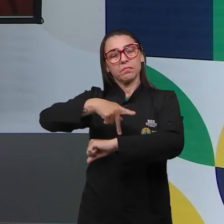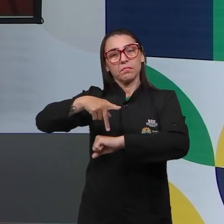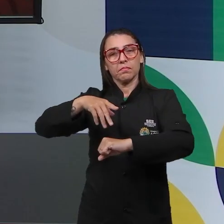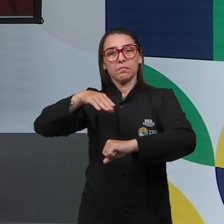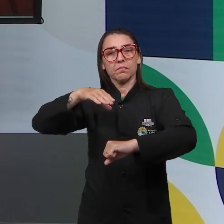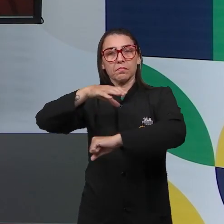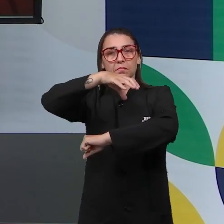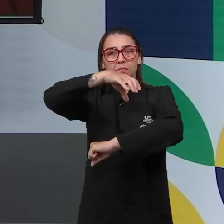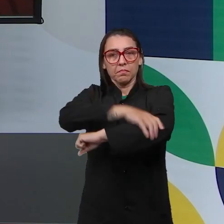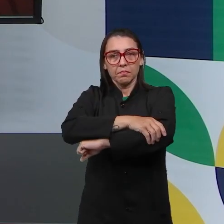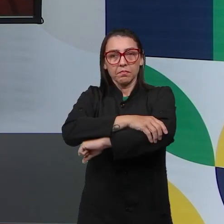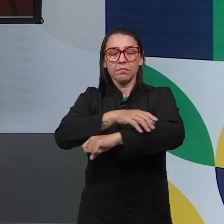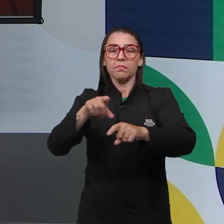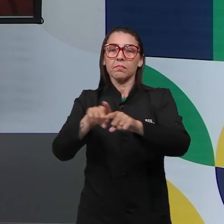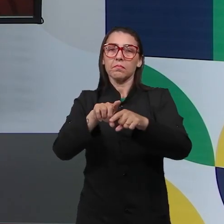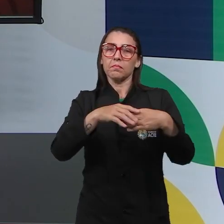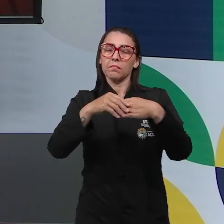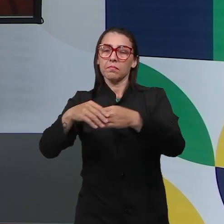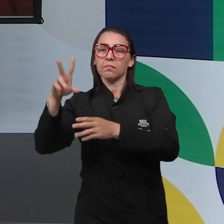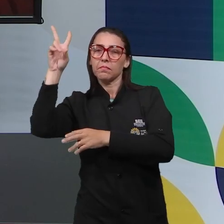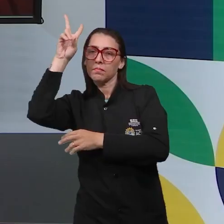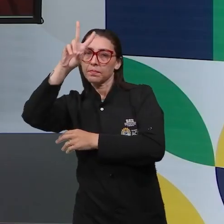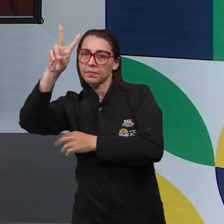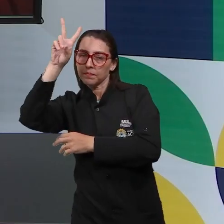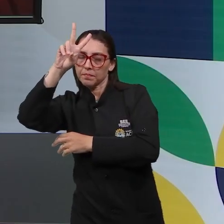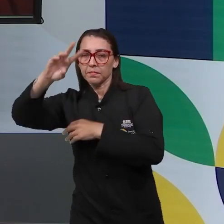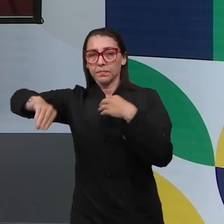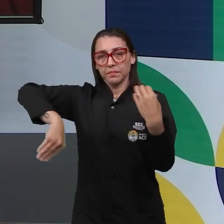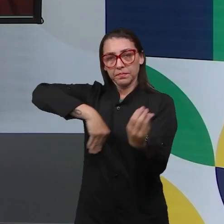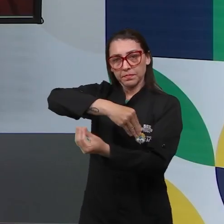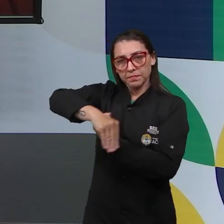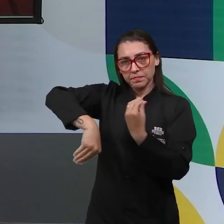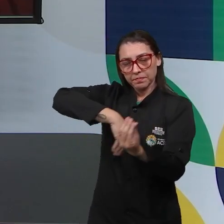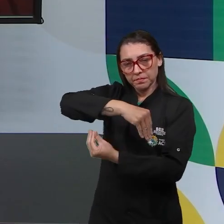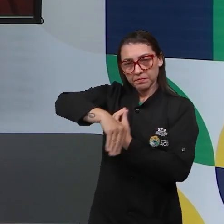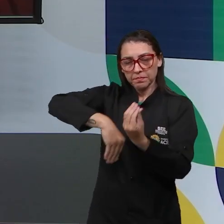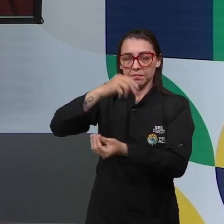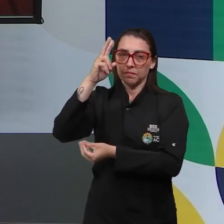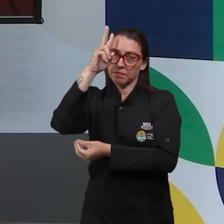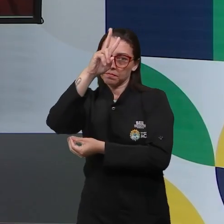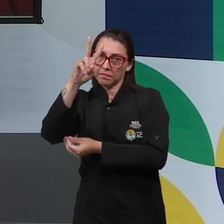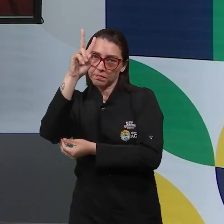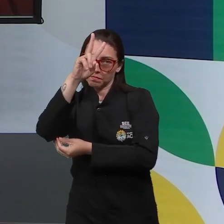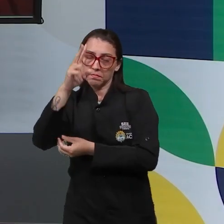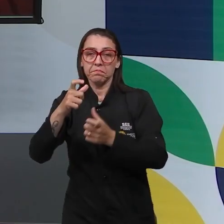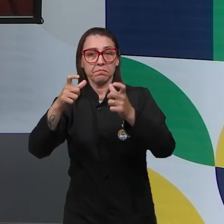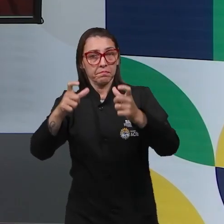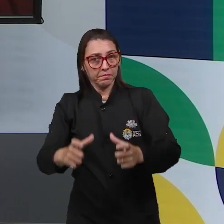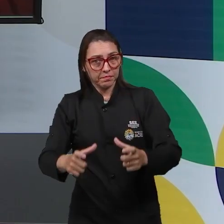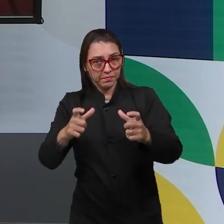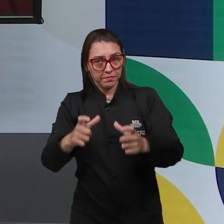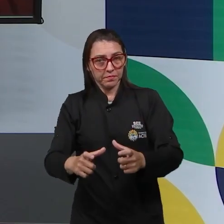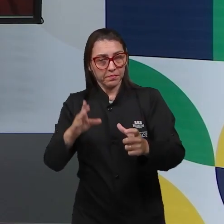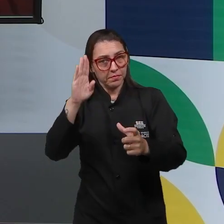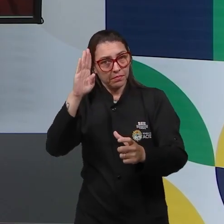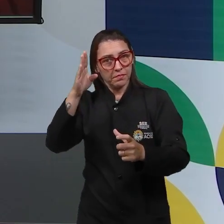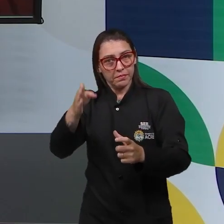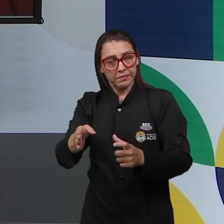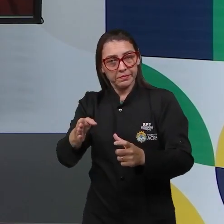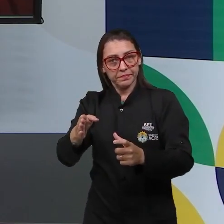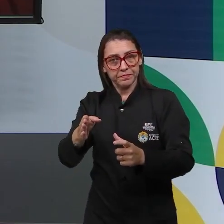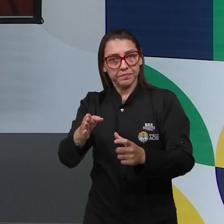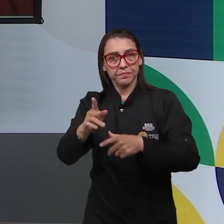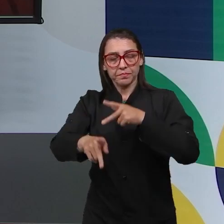colonizadores também trouxeram aí as suas histórias, que se mesclaram às histórias locais, principalmente ali